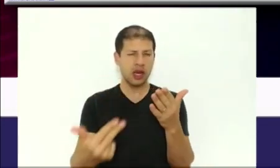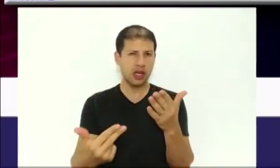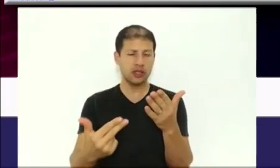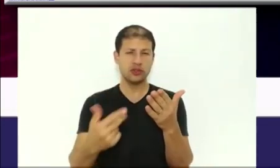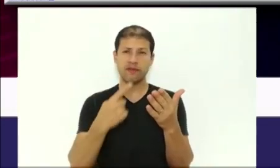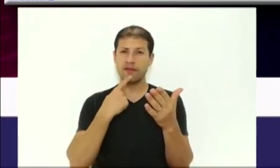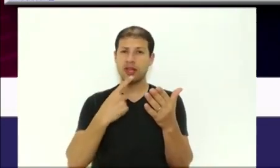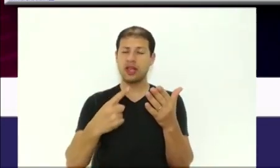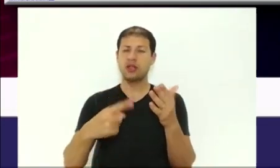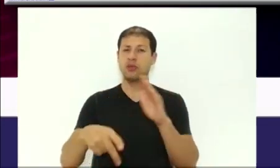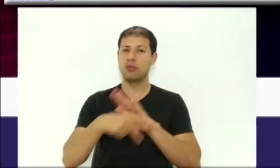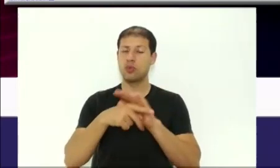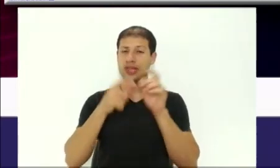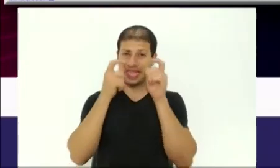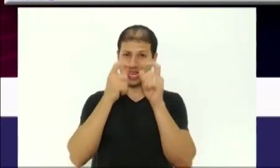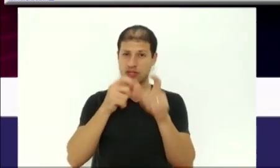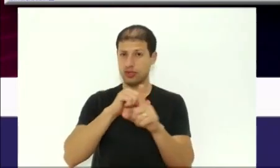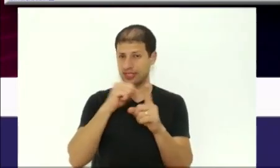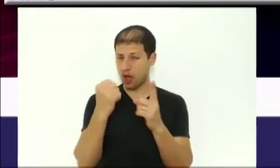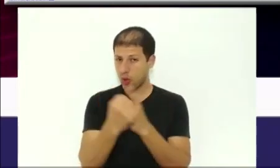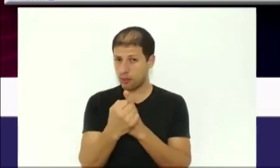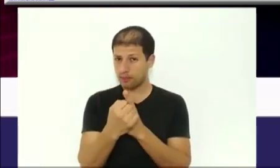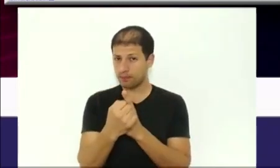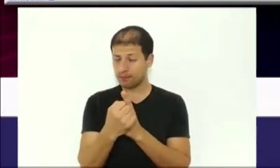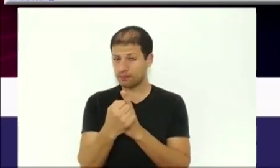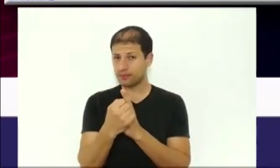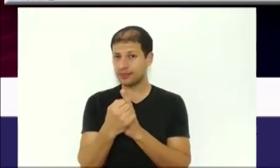de interesse social, de maneira